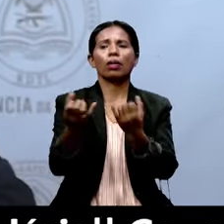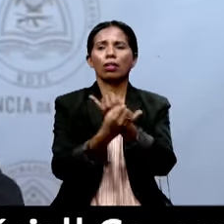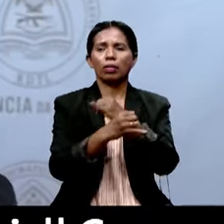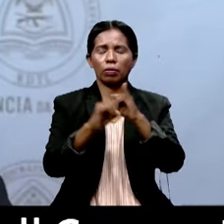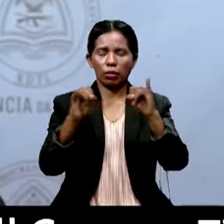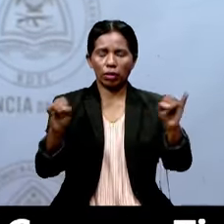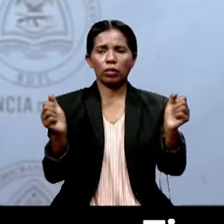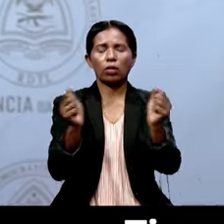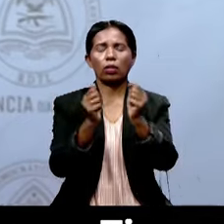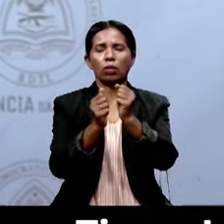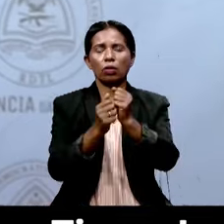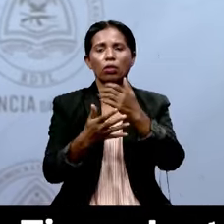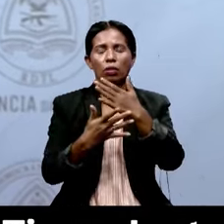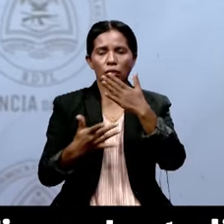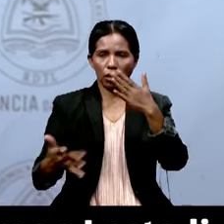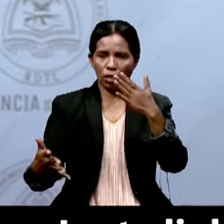Horran, Roteiros.